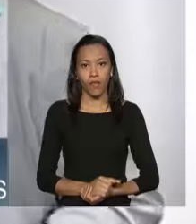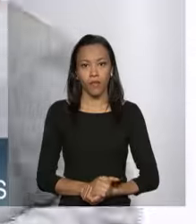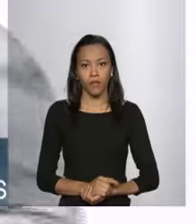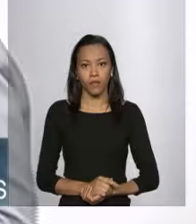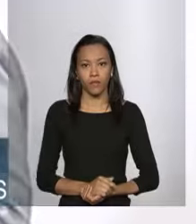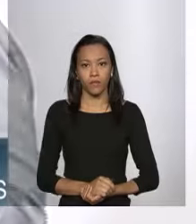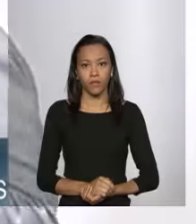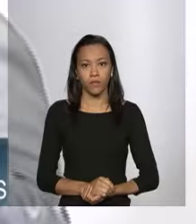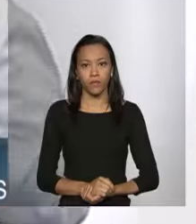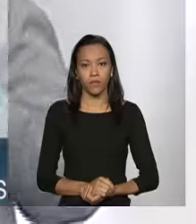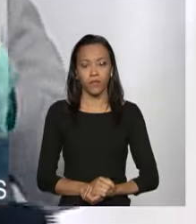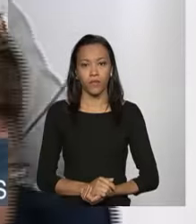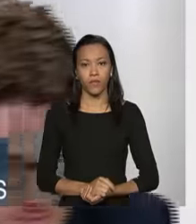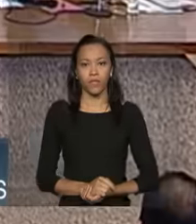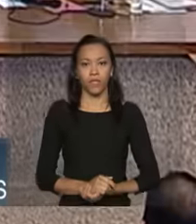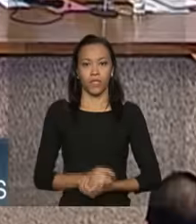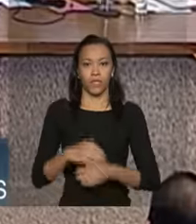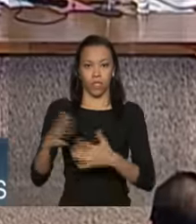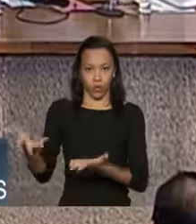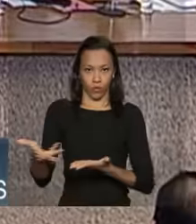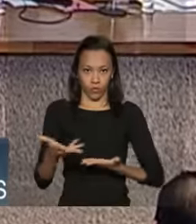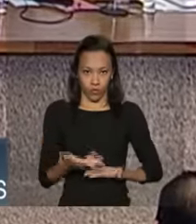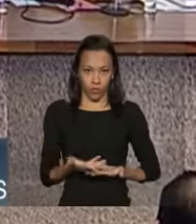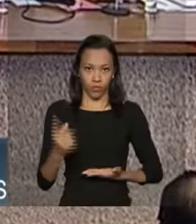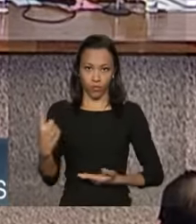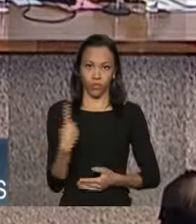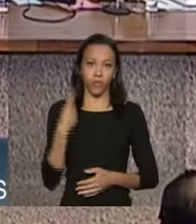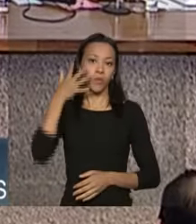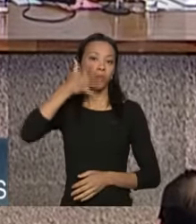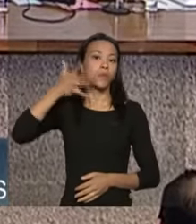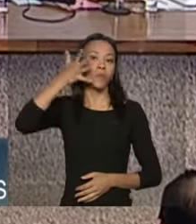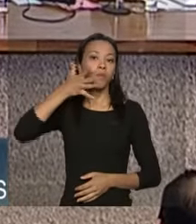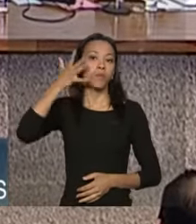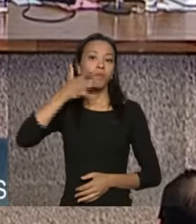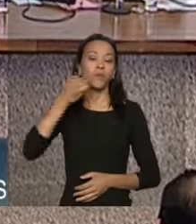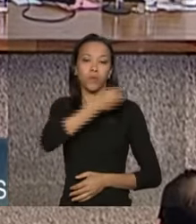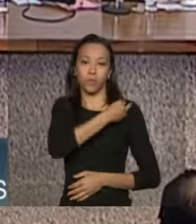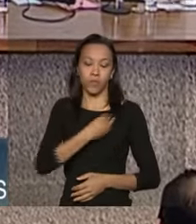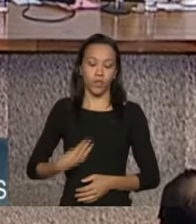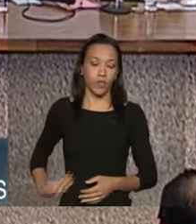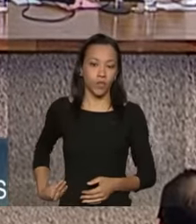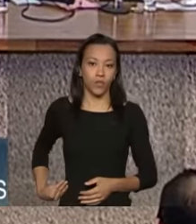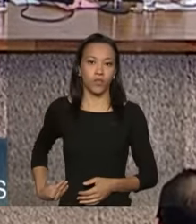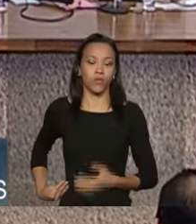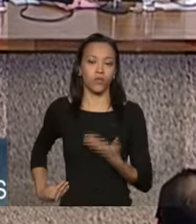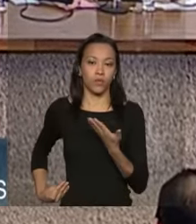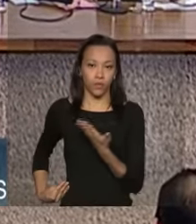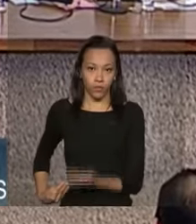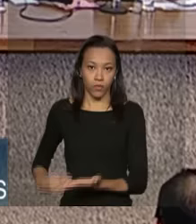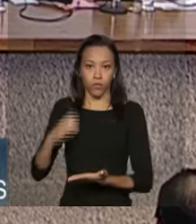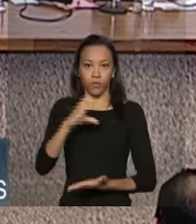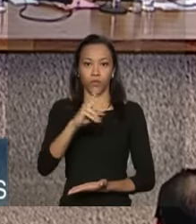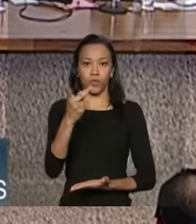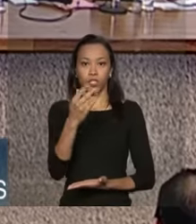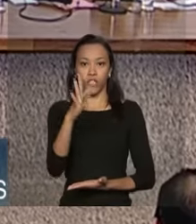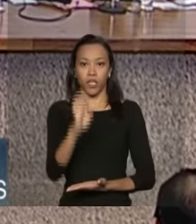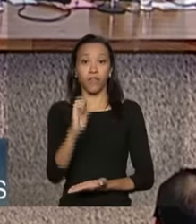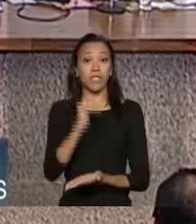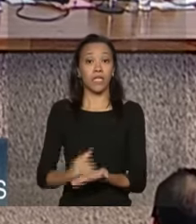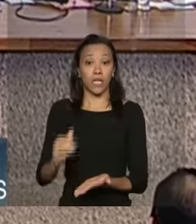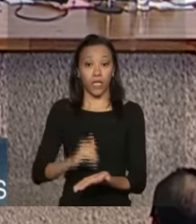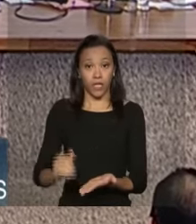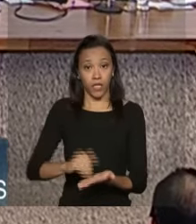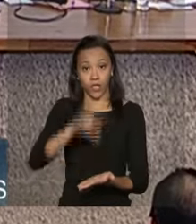efetivamente convidamos neste momento para fazer uso da palavra o senhor Ministro chefe da secretaria de